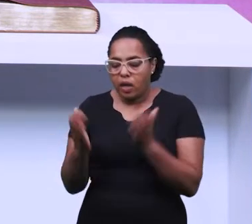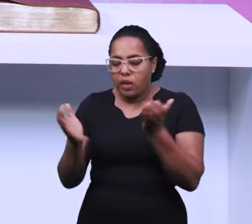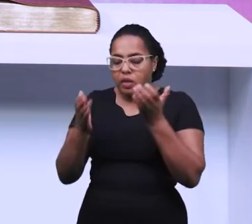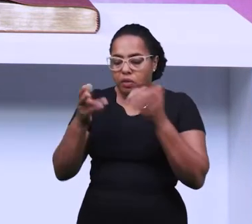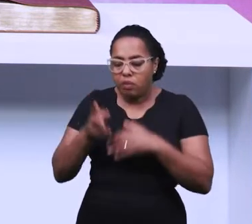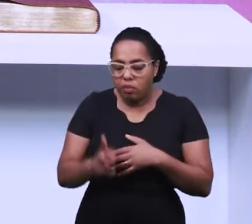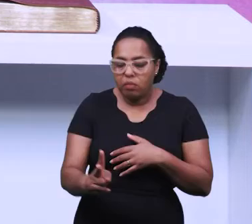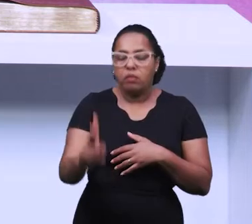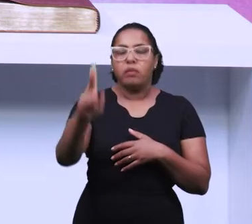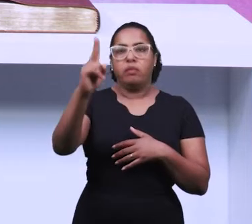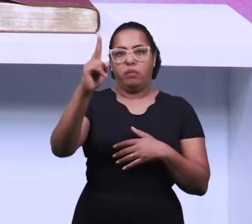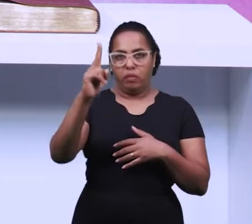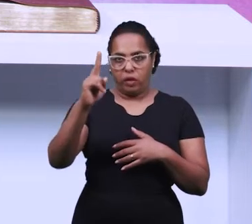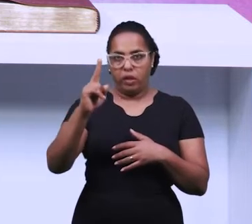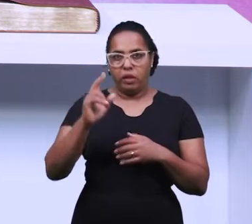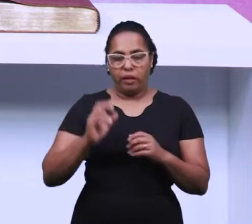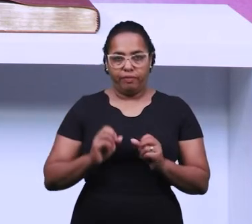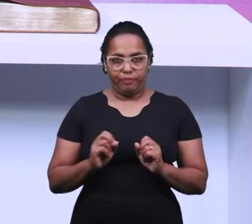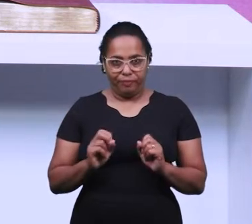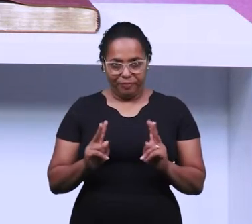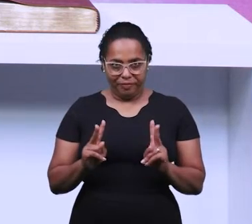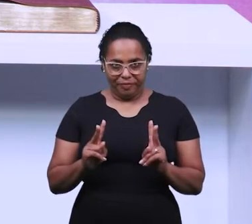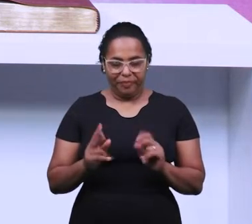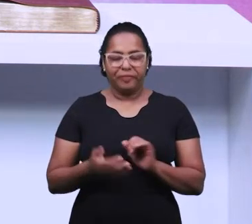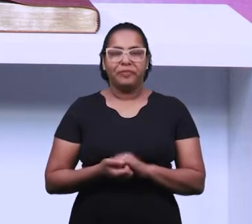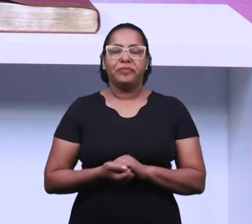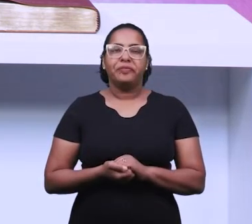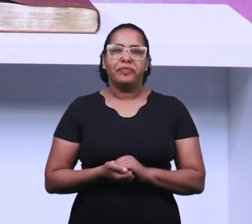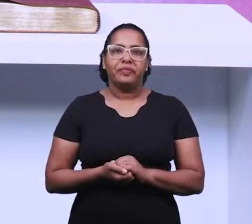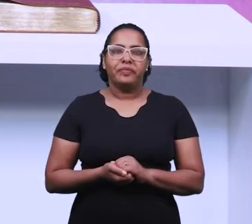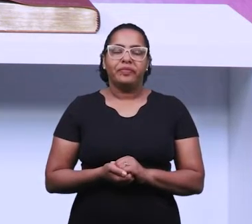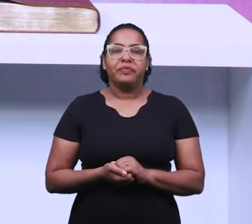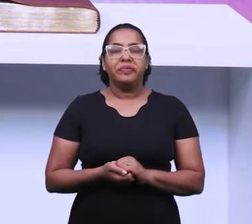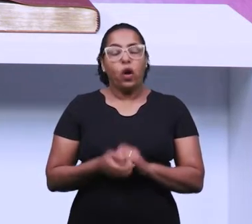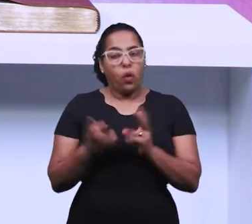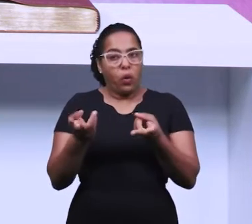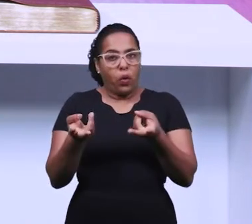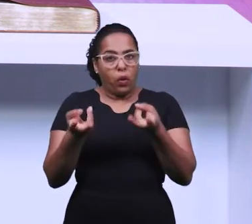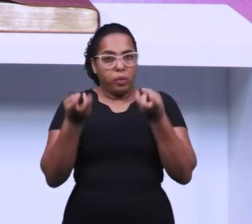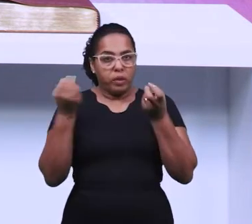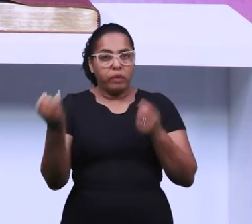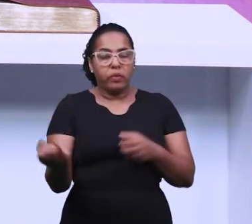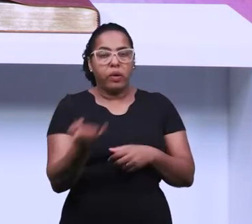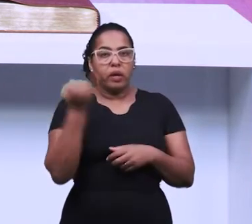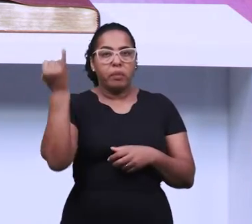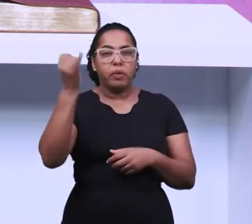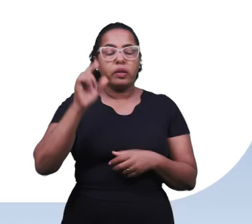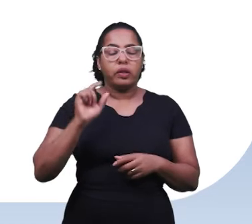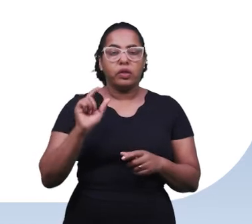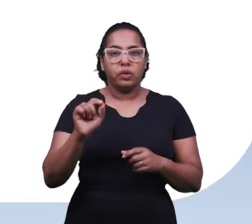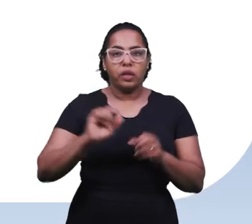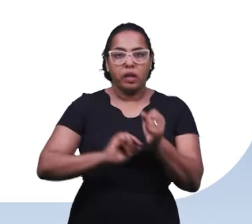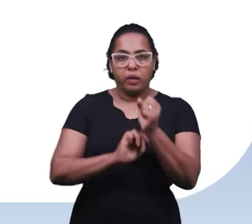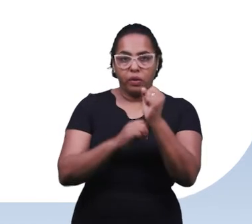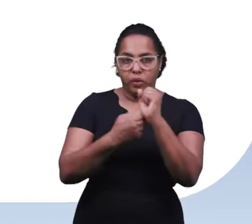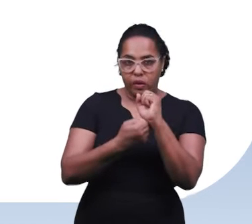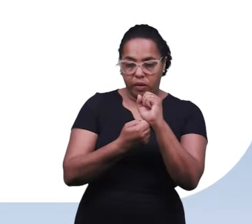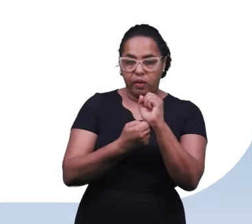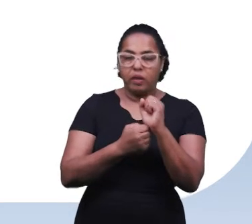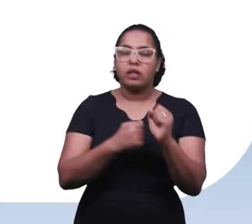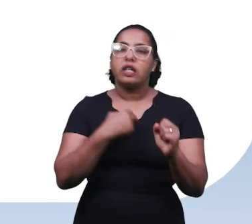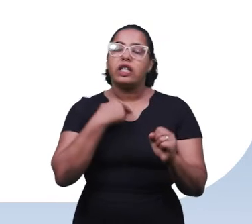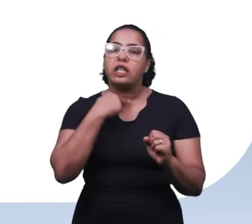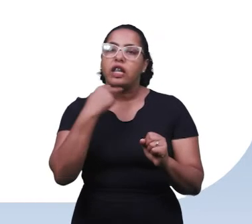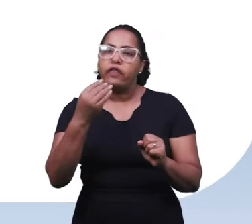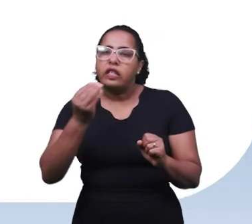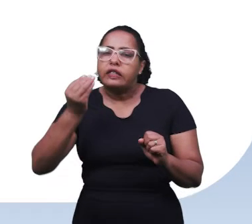mais estimulado a continuar cantando, ok? Uma observação também importante: o segredo para